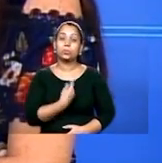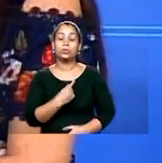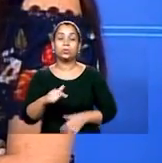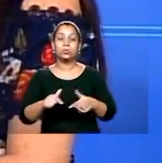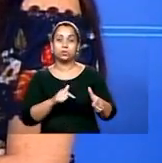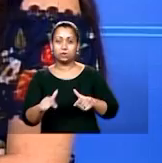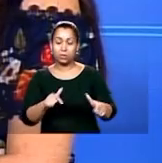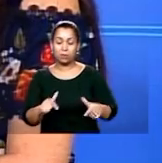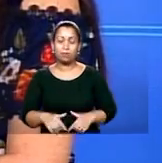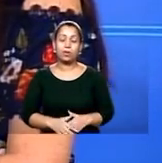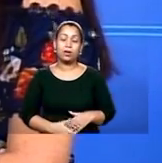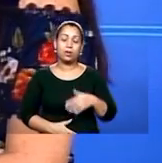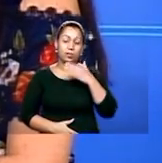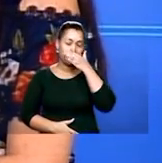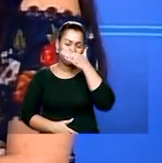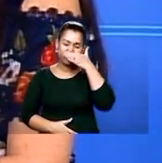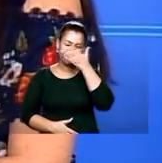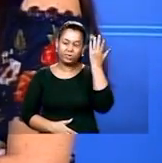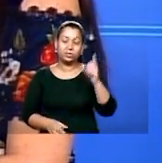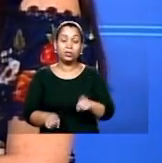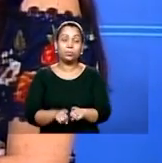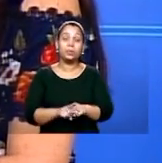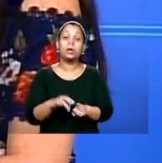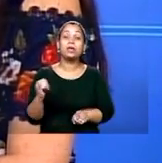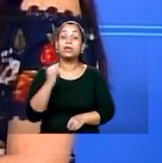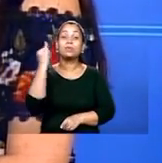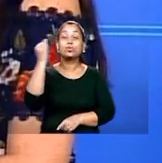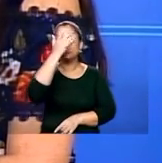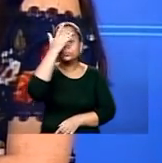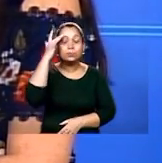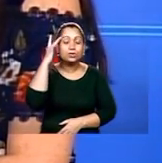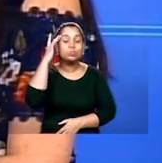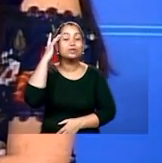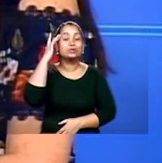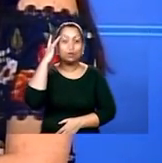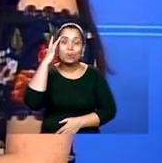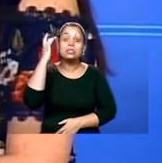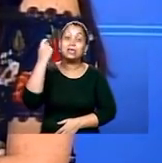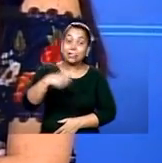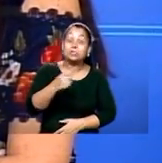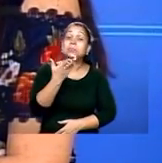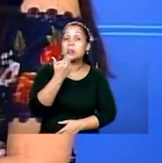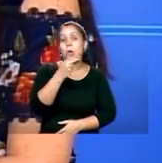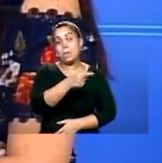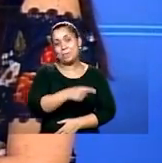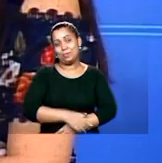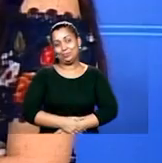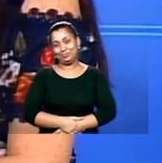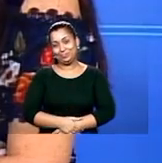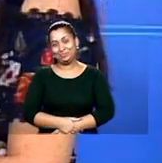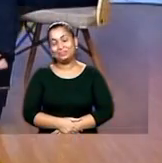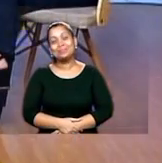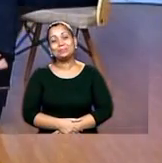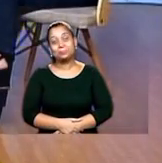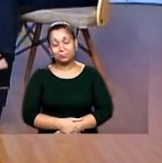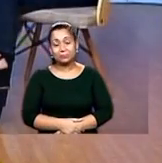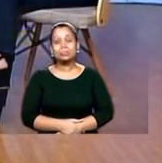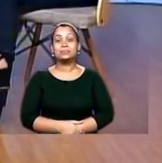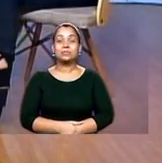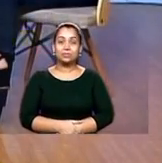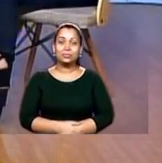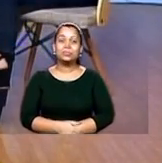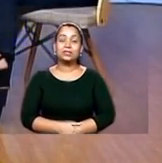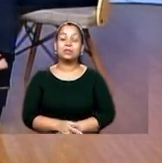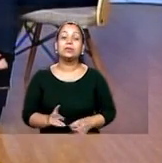trabalho e é muito importante para essas boquinhas que estão lá na outra ponta precisando dele também. Sim, também é uma questão de